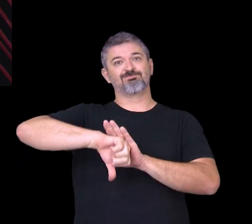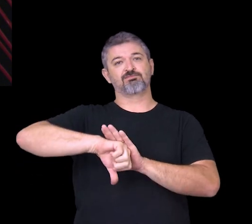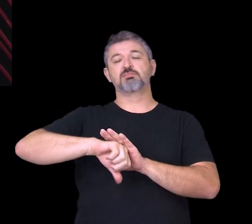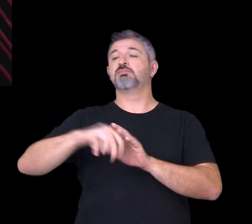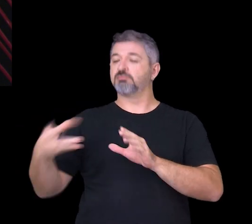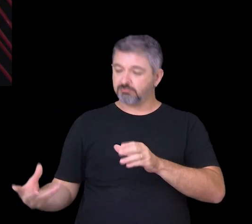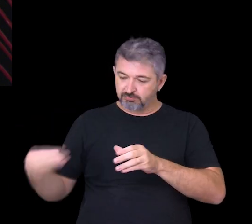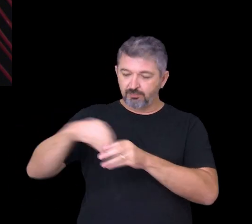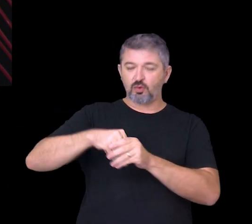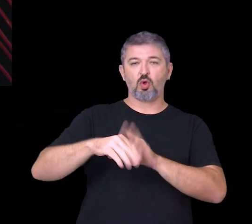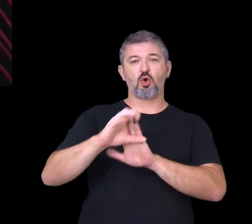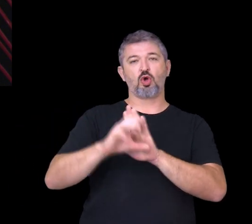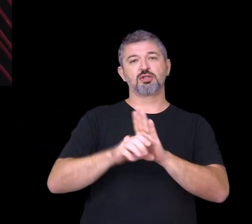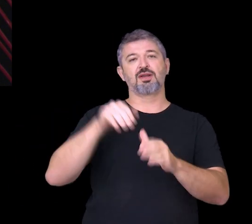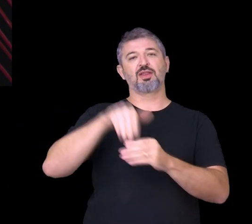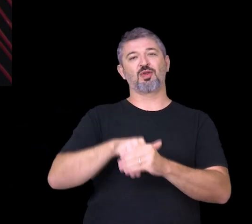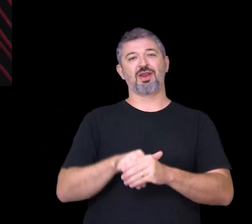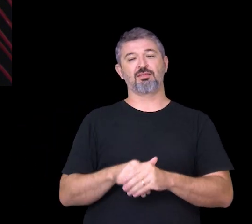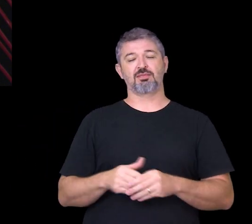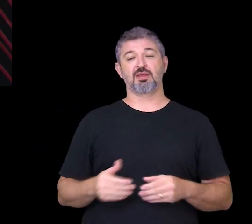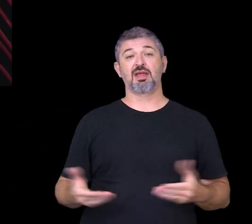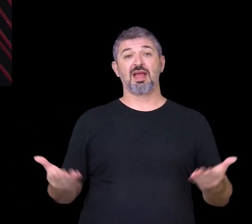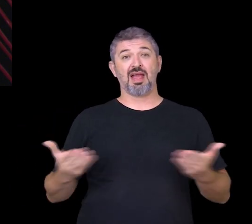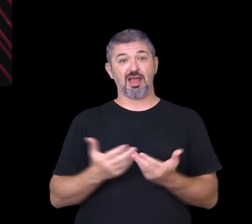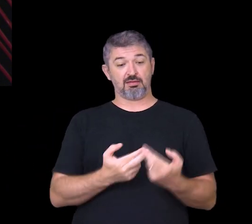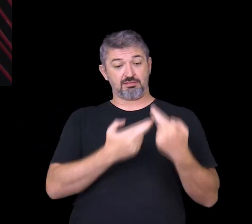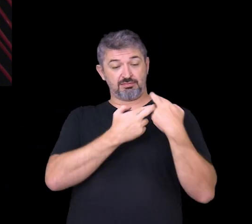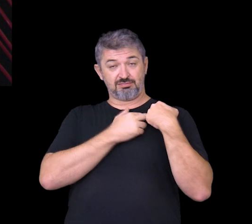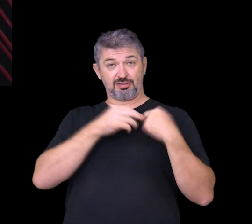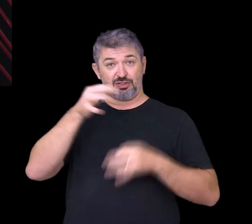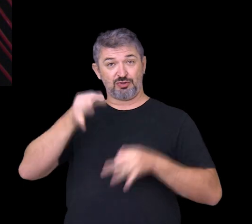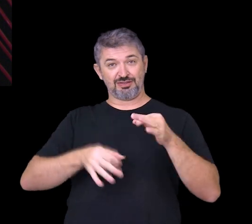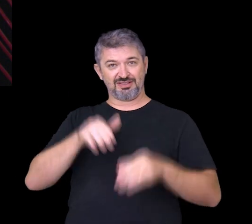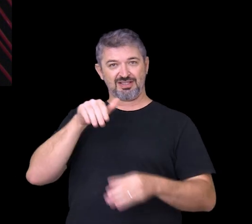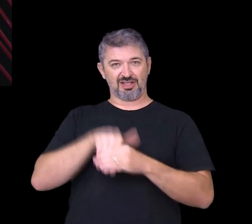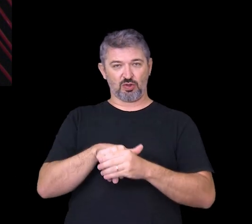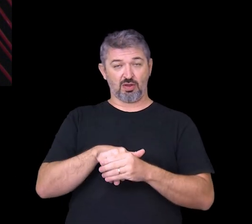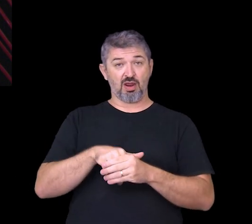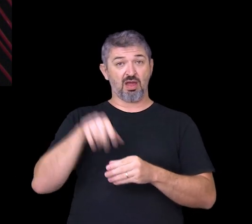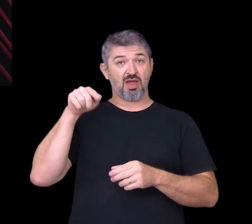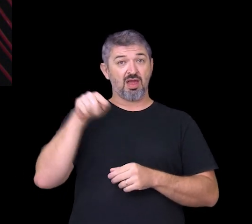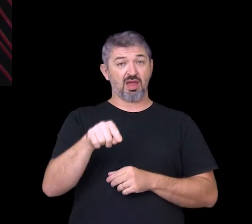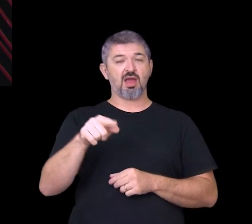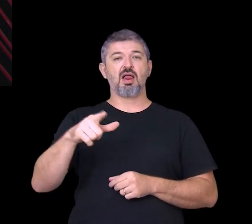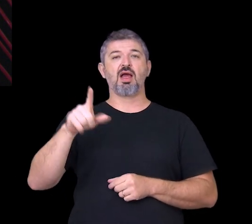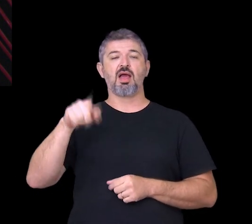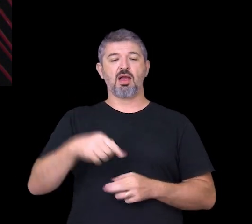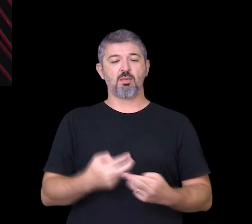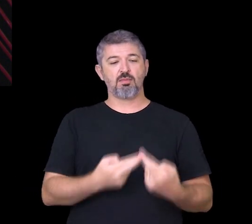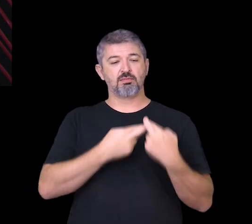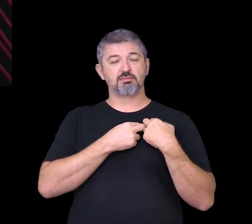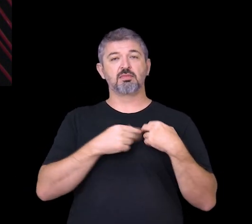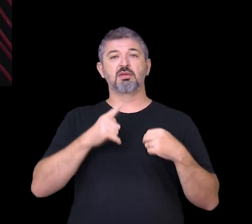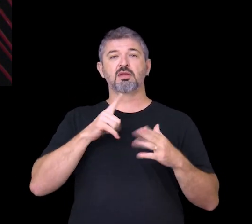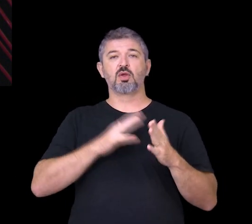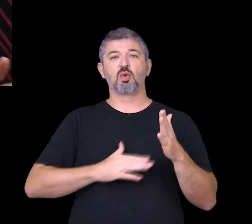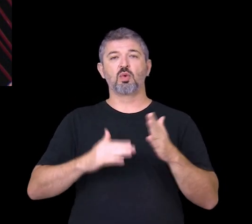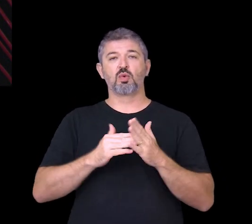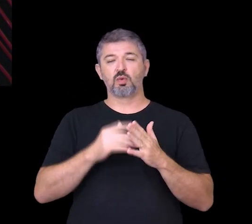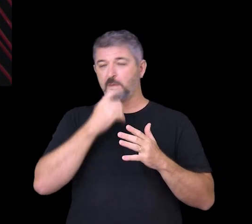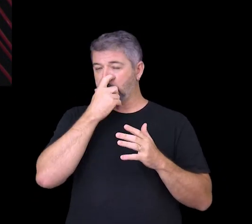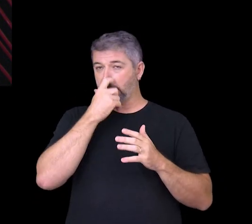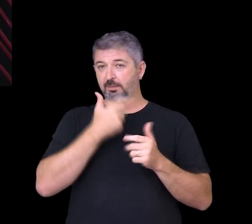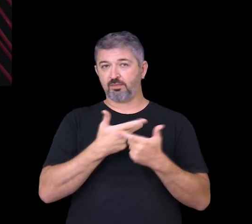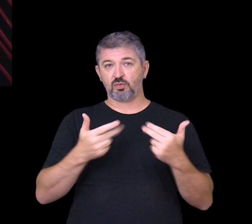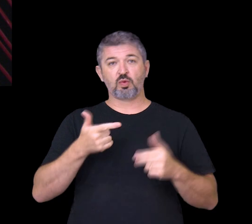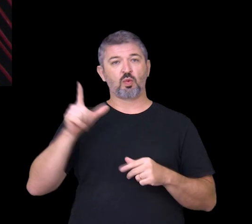também colocou esse crime no Código Eleitoral. Então, hoje é de competência da Justiça Eleitoral. E a Justiça Eleitoral é uma competência que atrai tudo